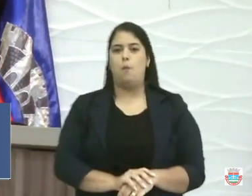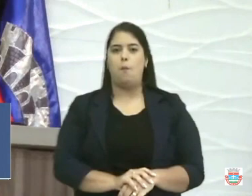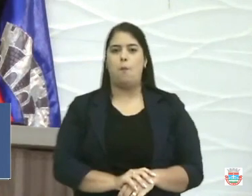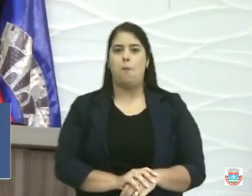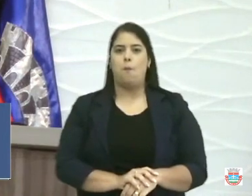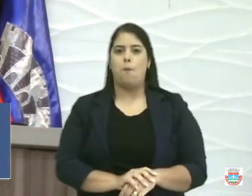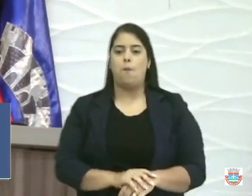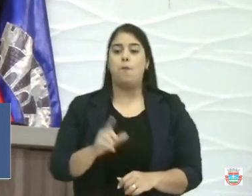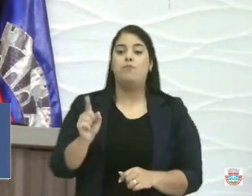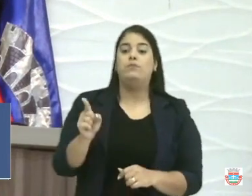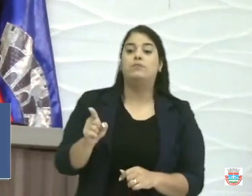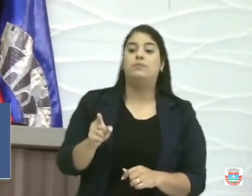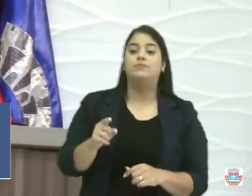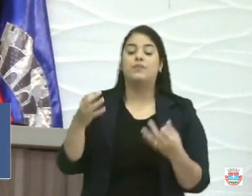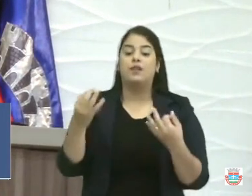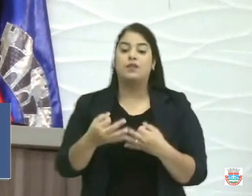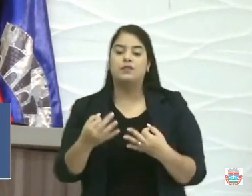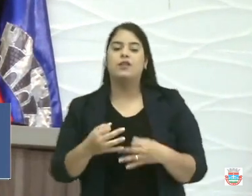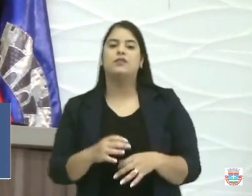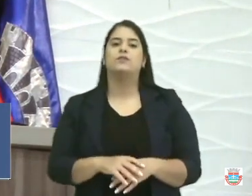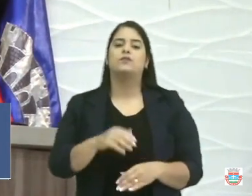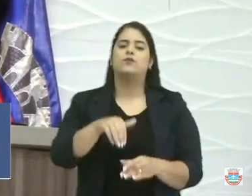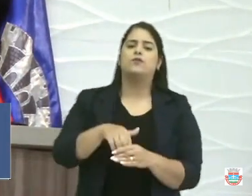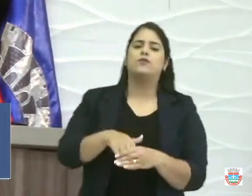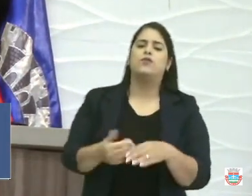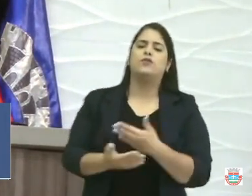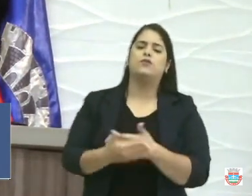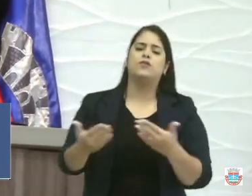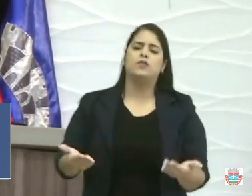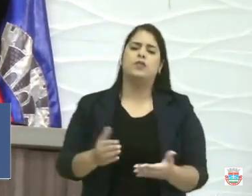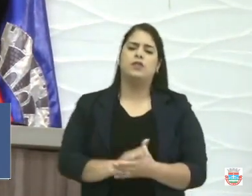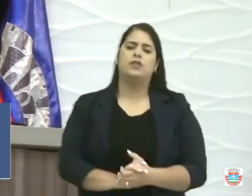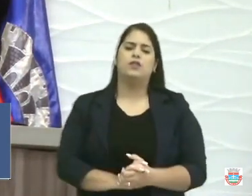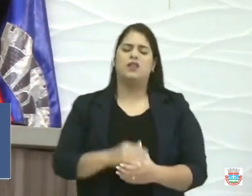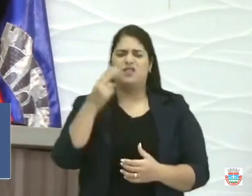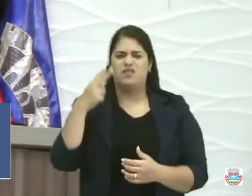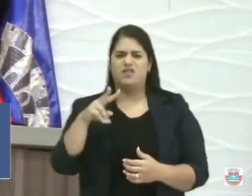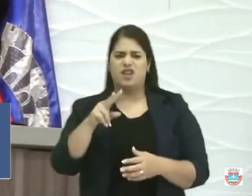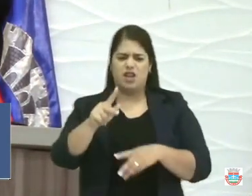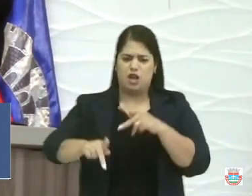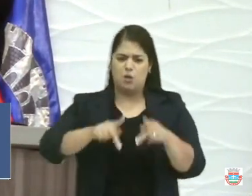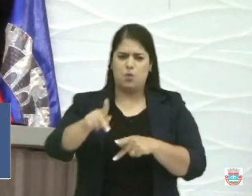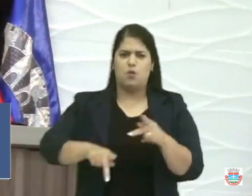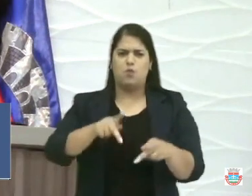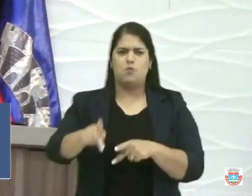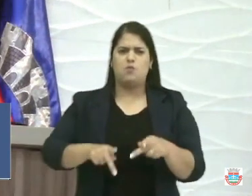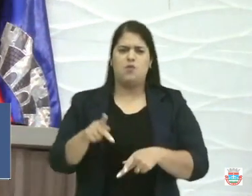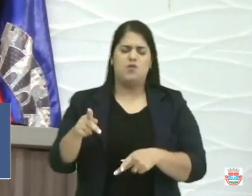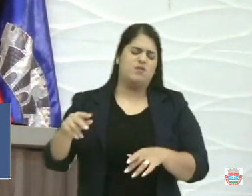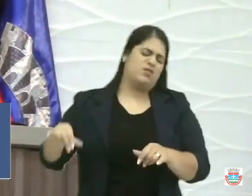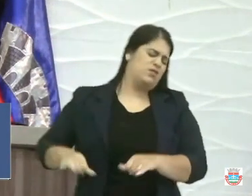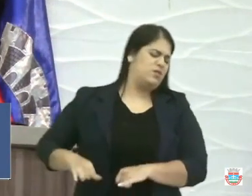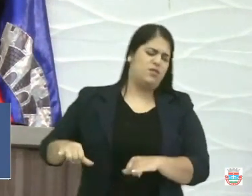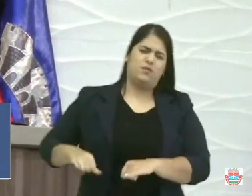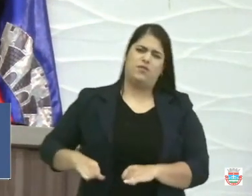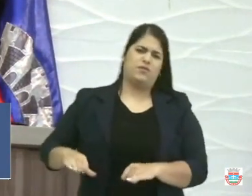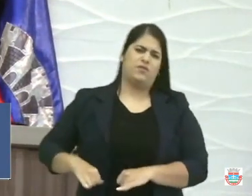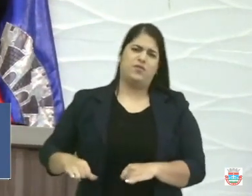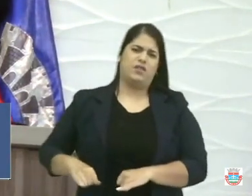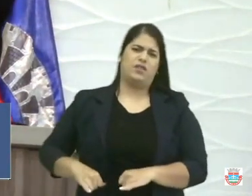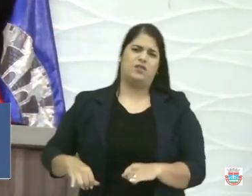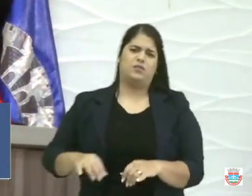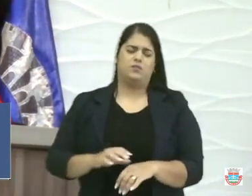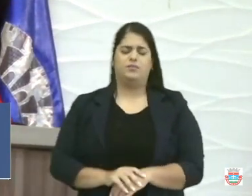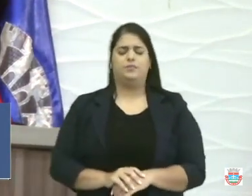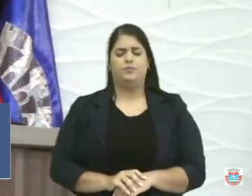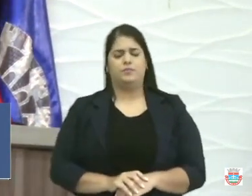Aí você me percebe porque você quer que eu vote em vocês. Para ver meu povo morrendo no chicote que nem burro. Hein? A época